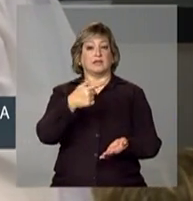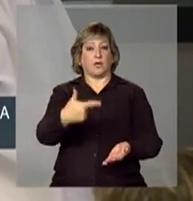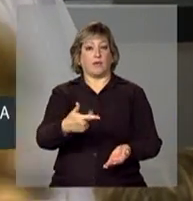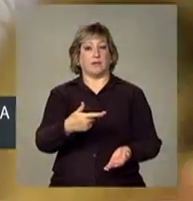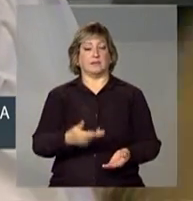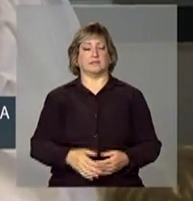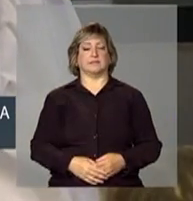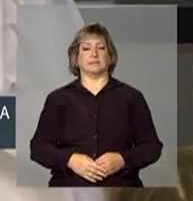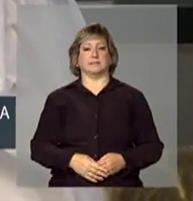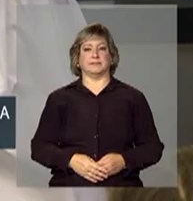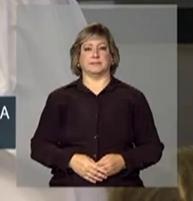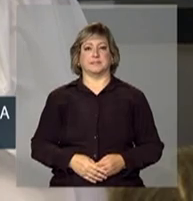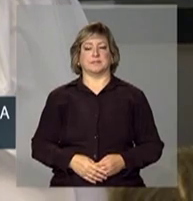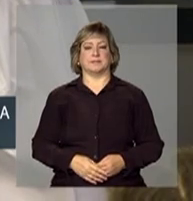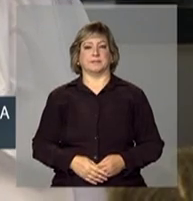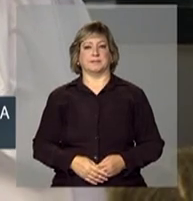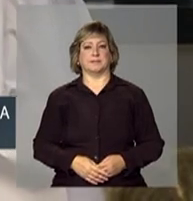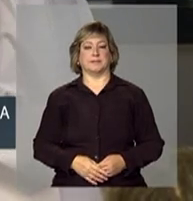72.